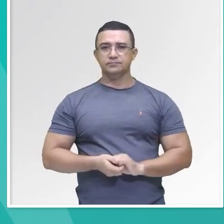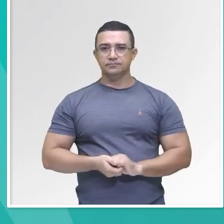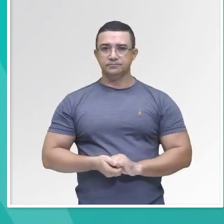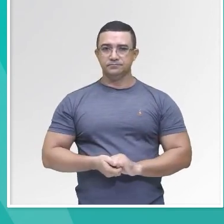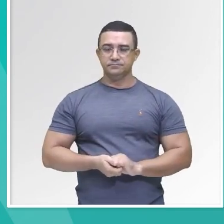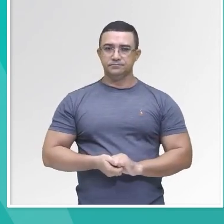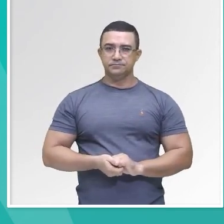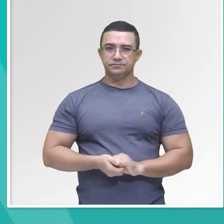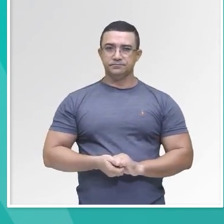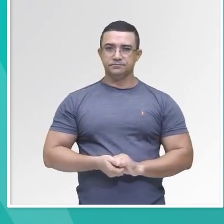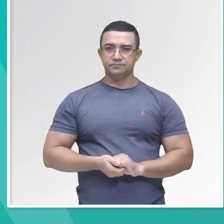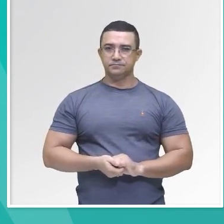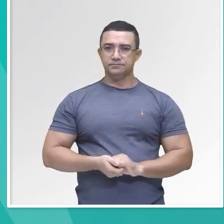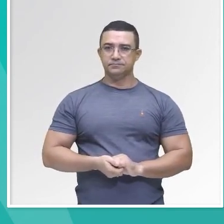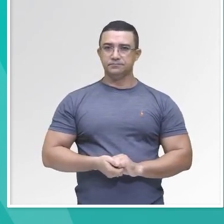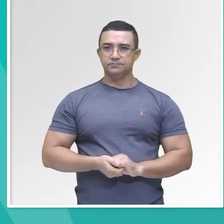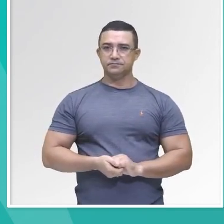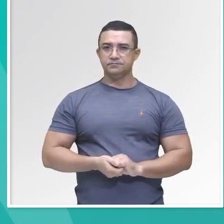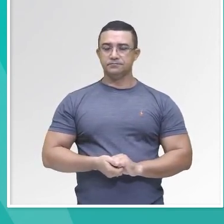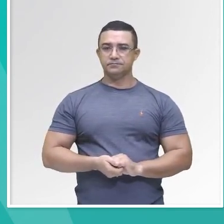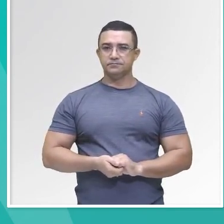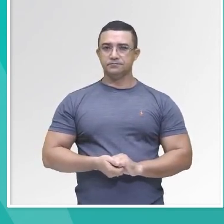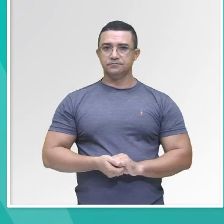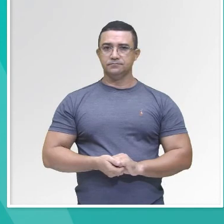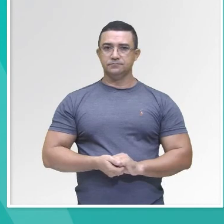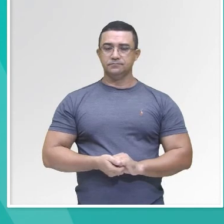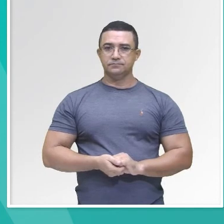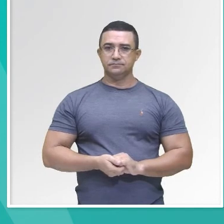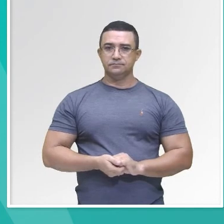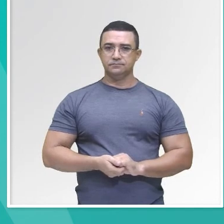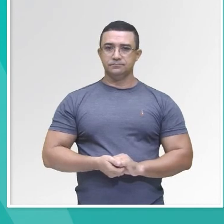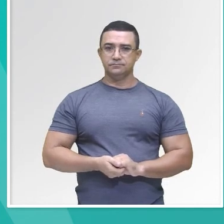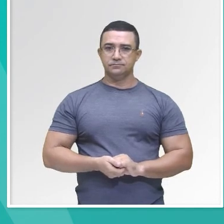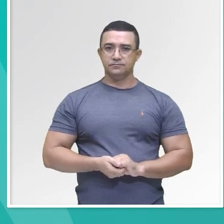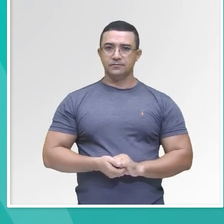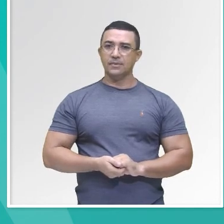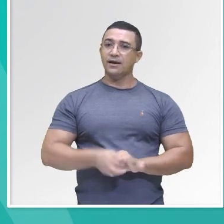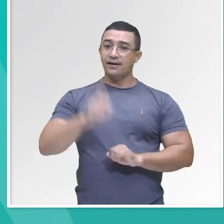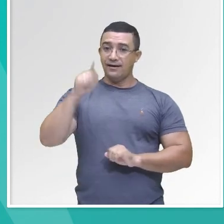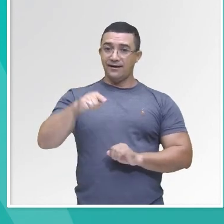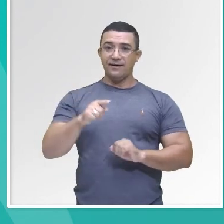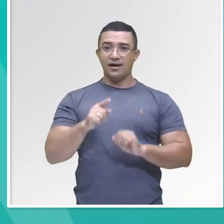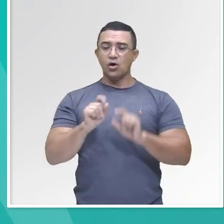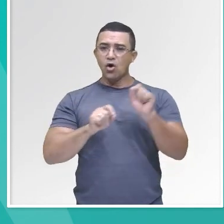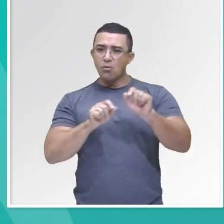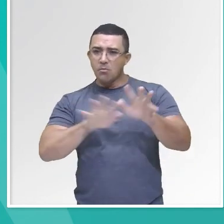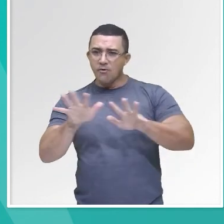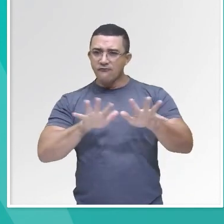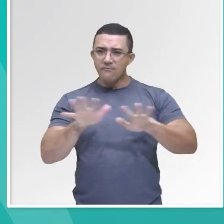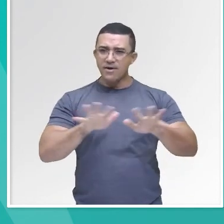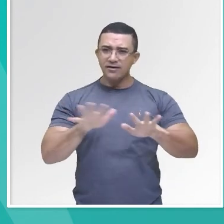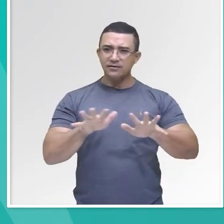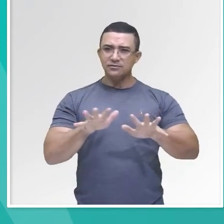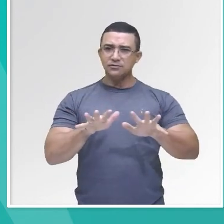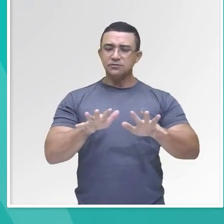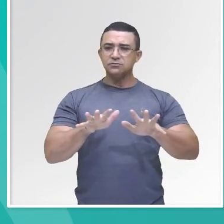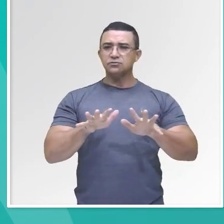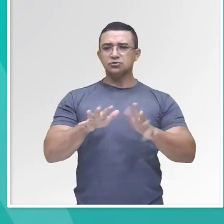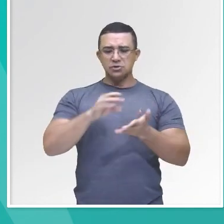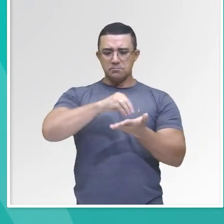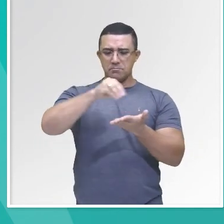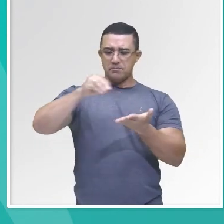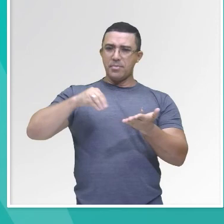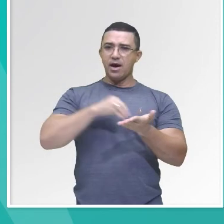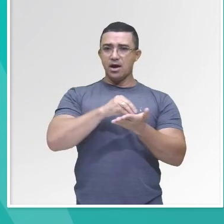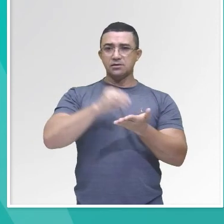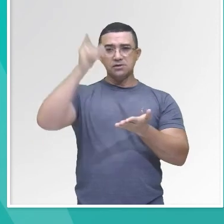Na diagonal, tá certo? Então, esse é a movimentação das nossas